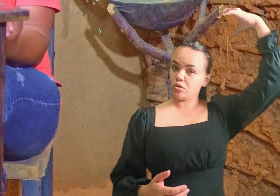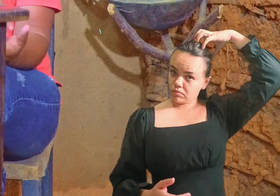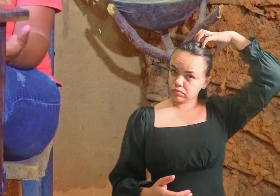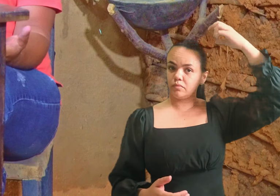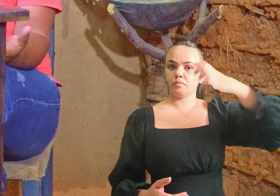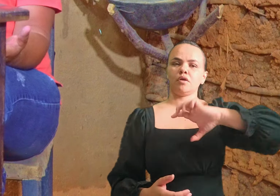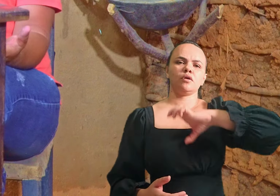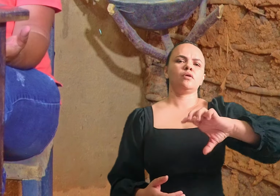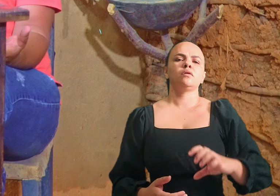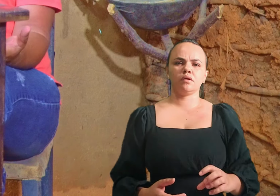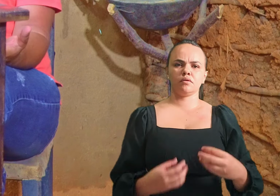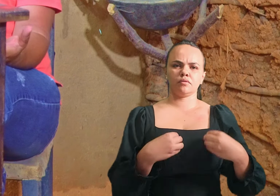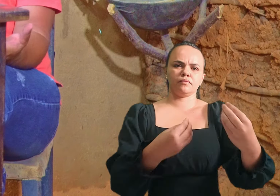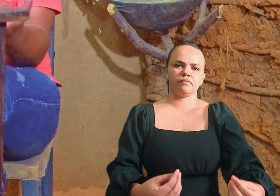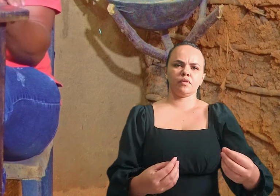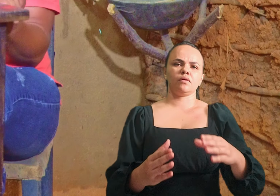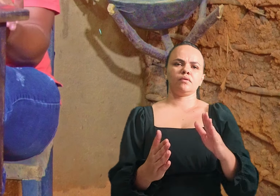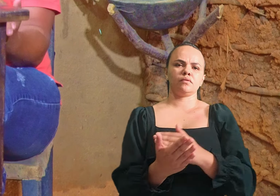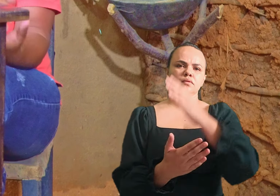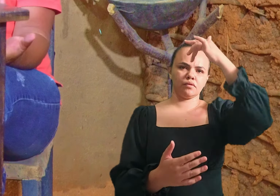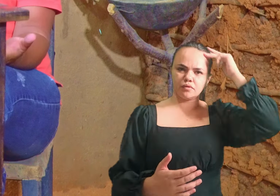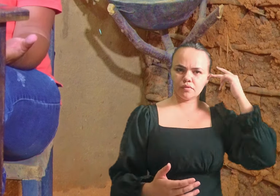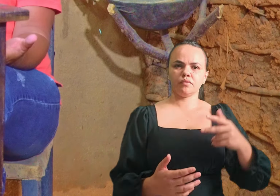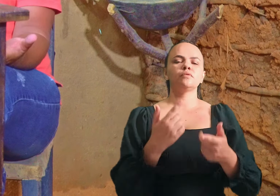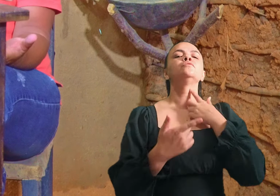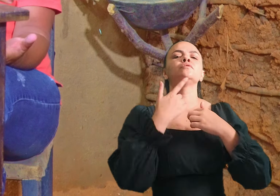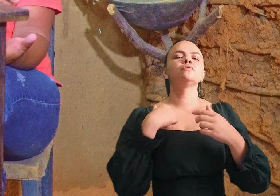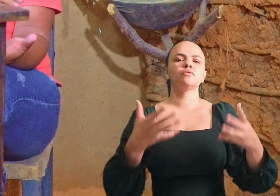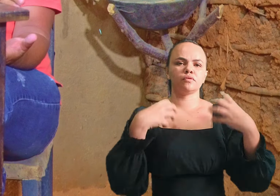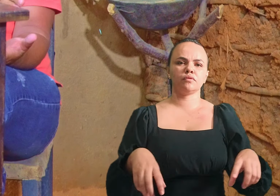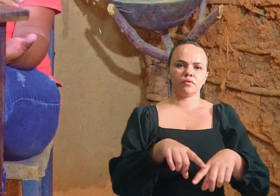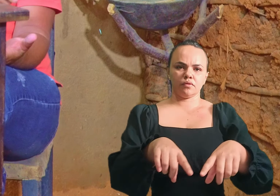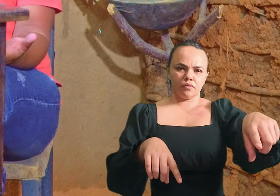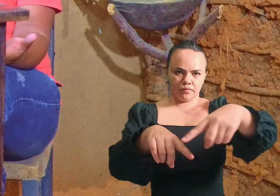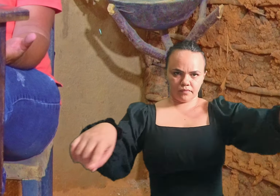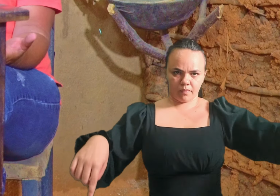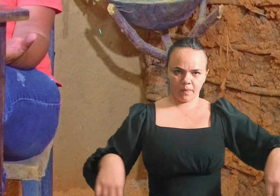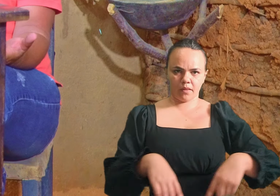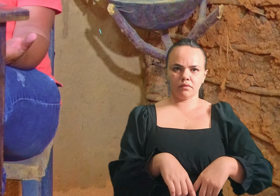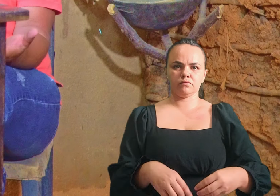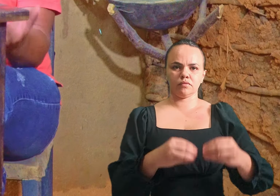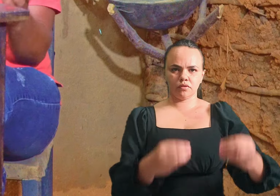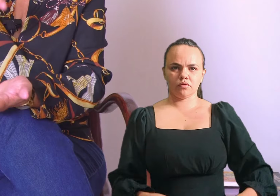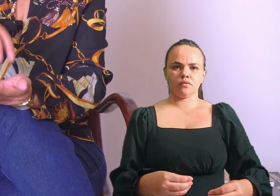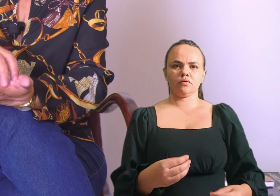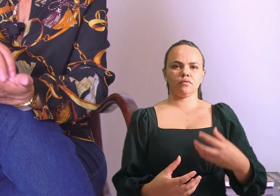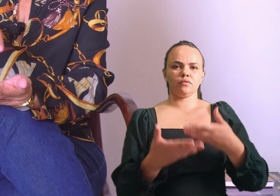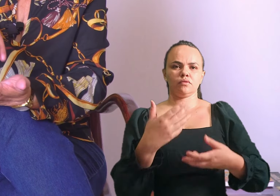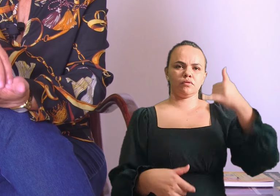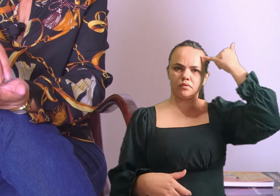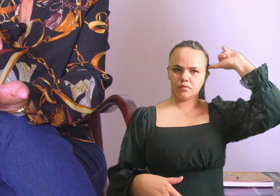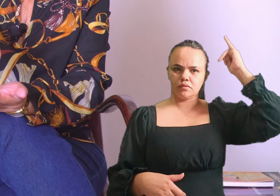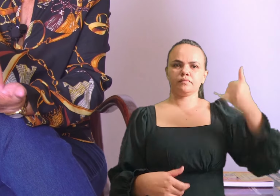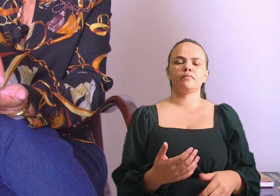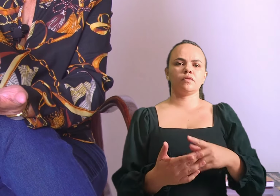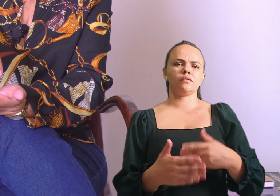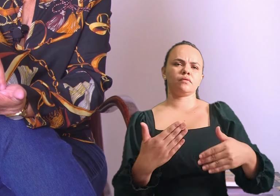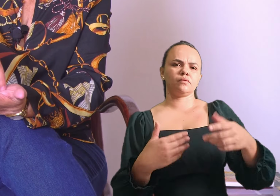a algumas pessoas que desejavam ter terra para criar e terra para plantar no nosso caso